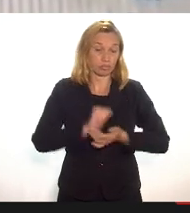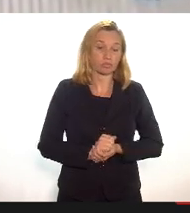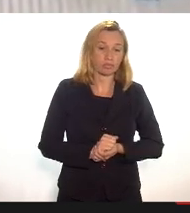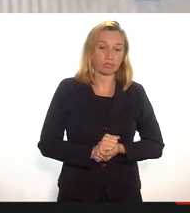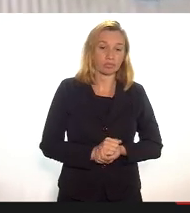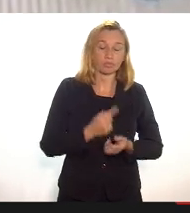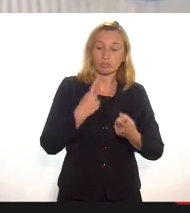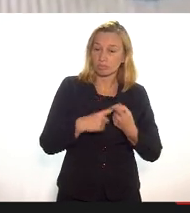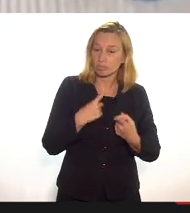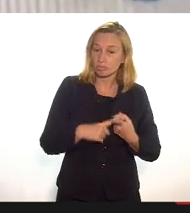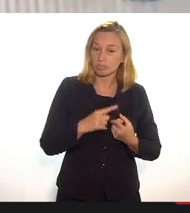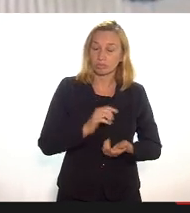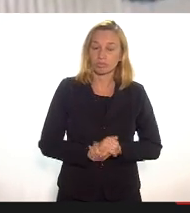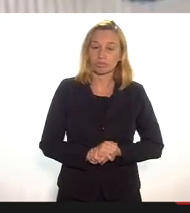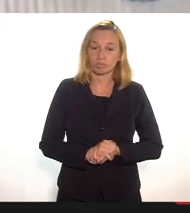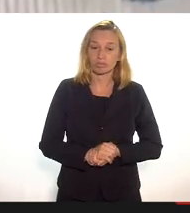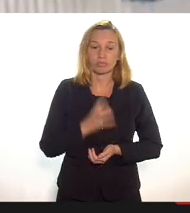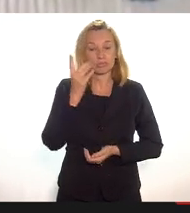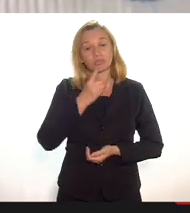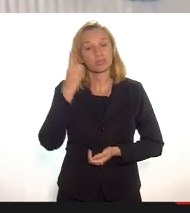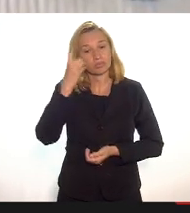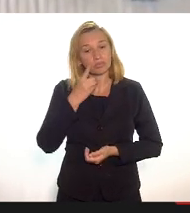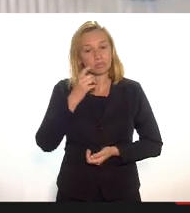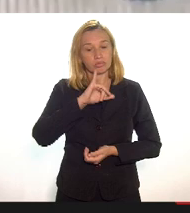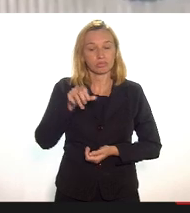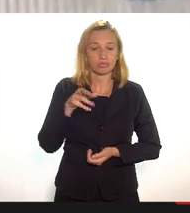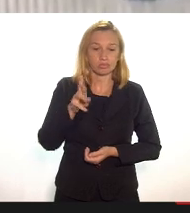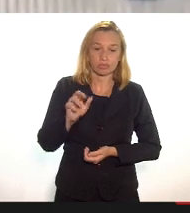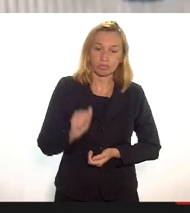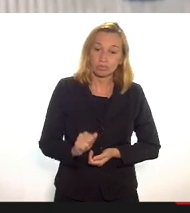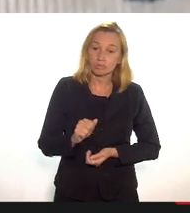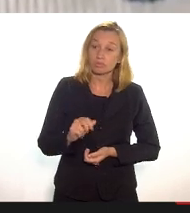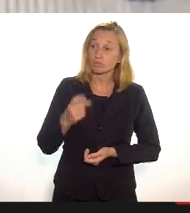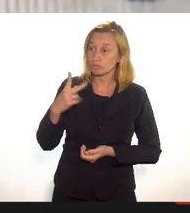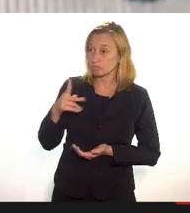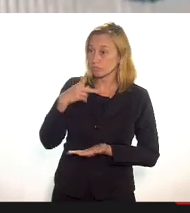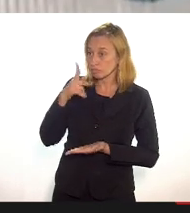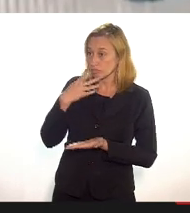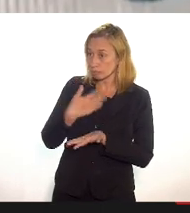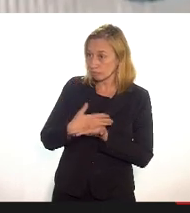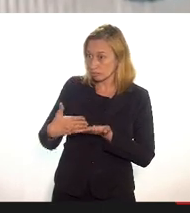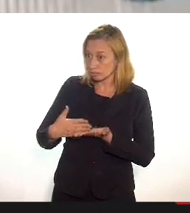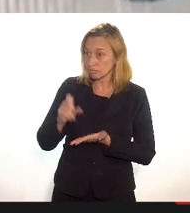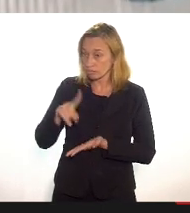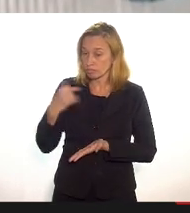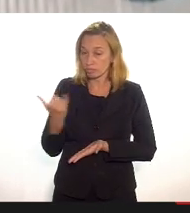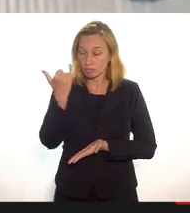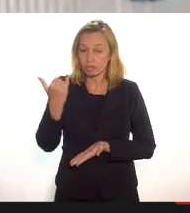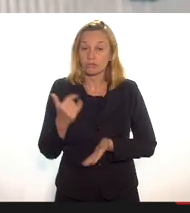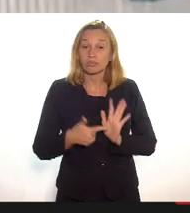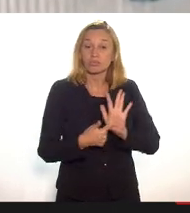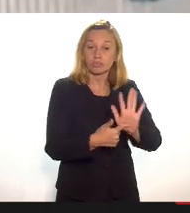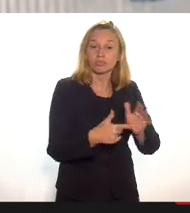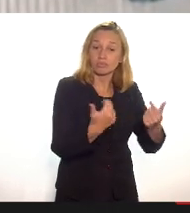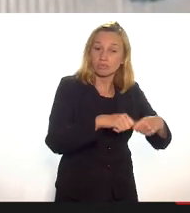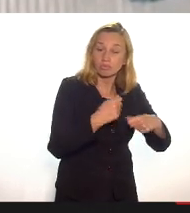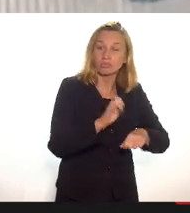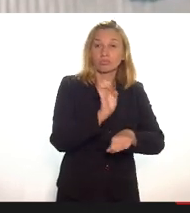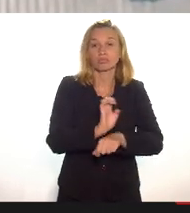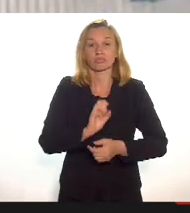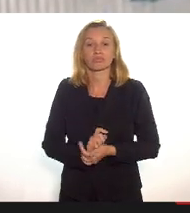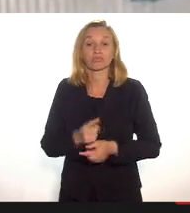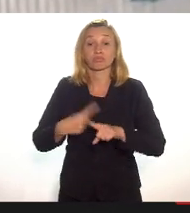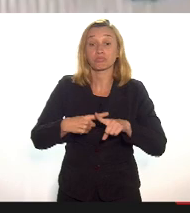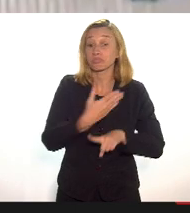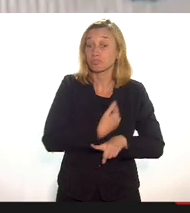ao fim e ao cabo, deputada Jandira Fegali, a sua fala inicial foi muito importante, frisando a responsabilidade do Estado, porque os